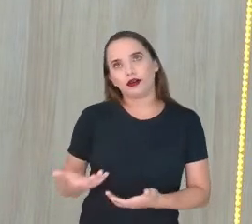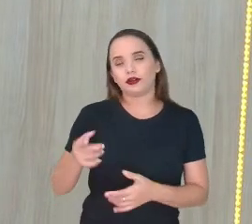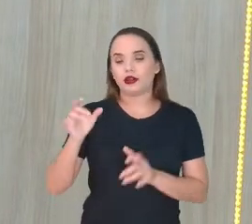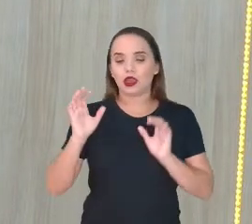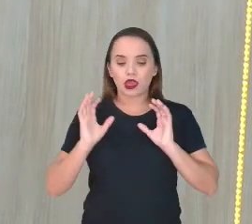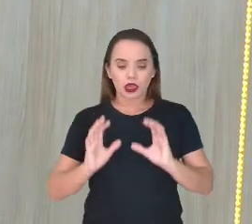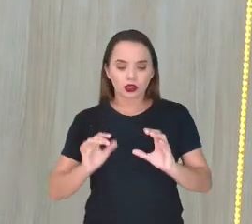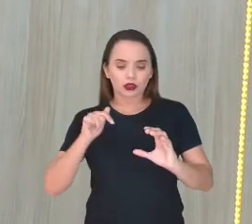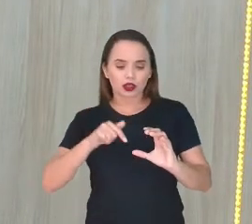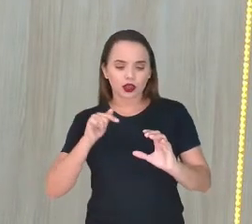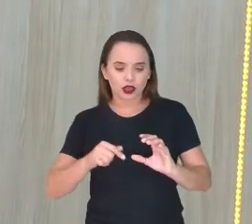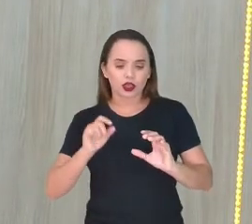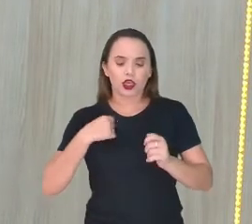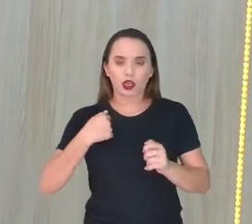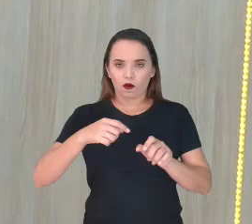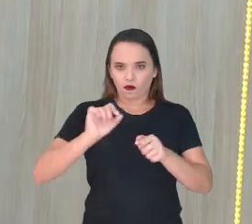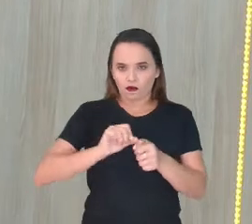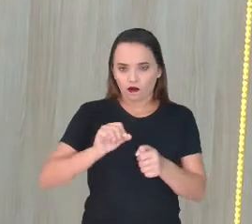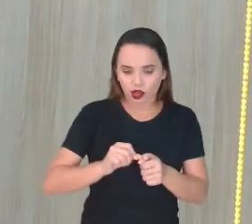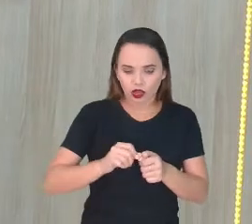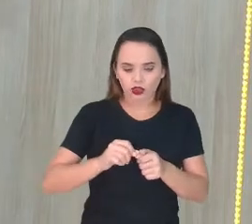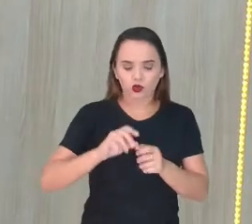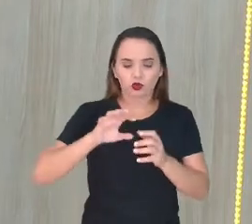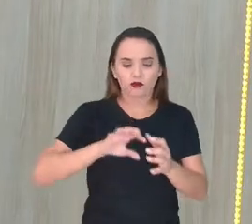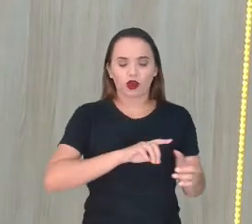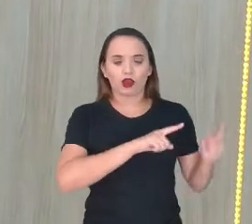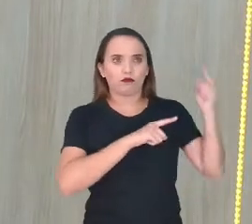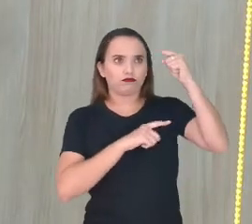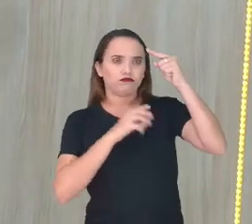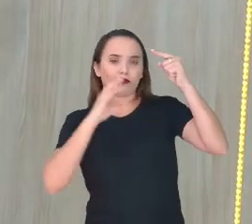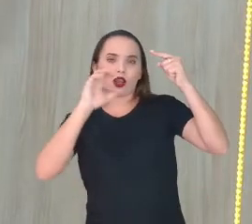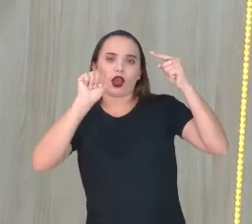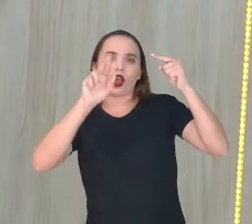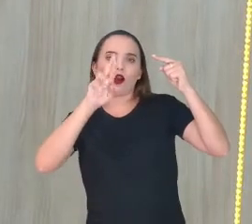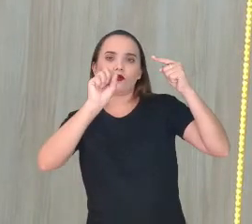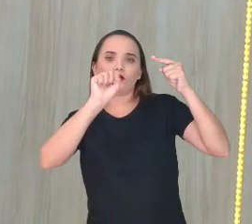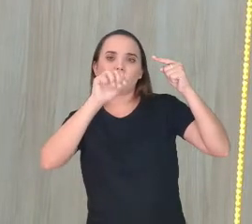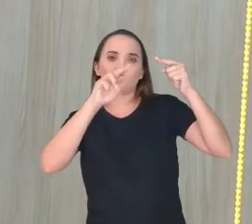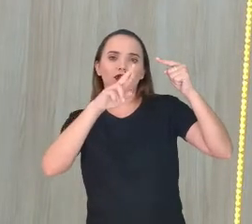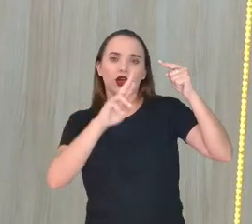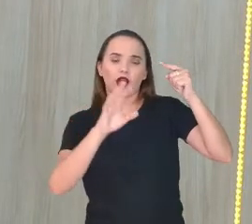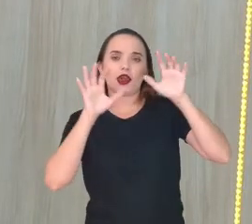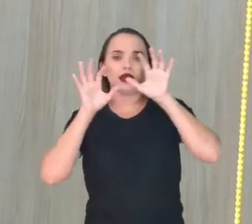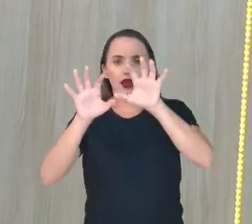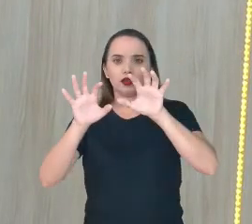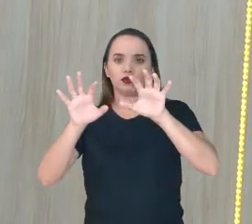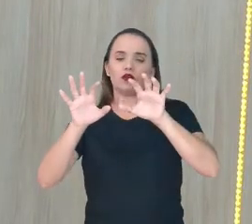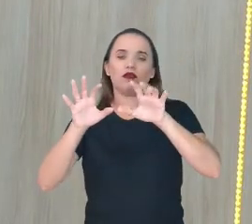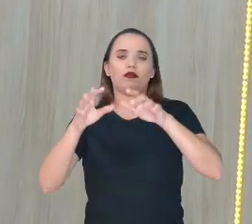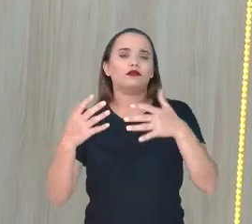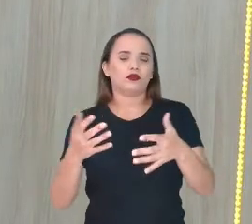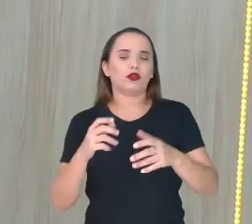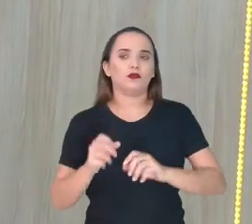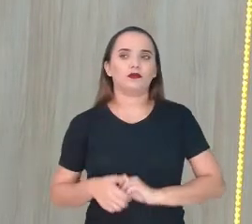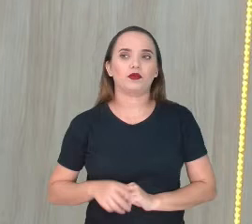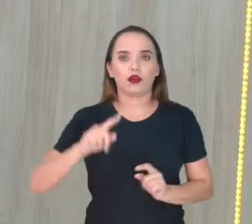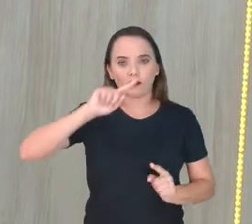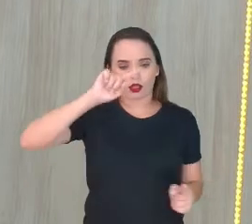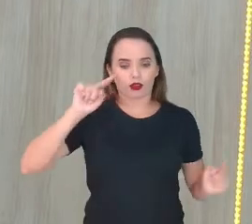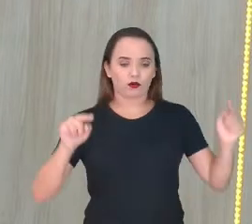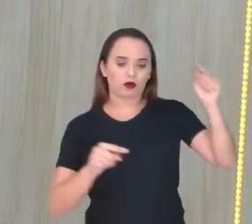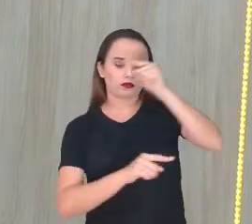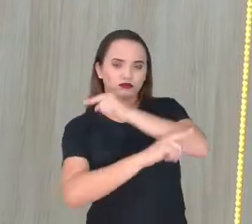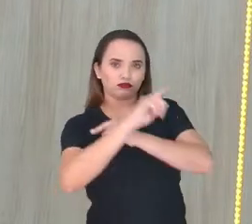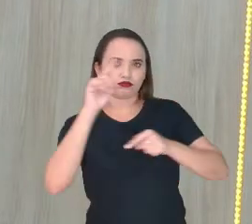Então, A causa B, né? Muito comum como estratégia argumentativa, nesse modelo